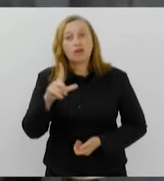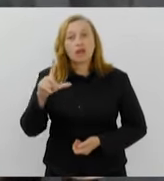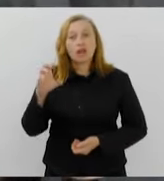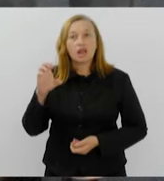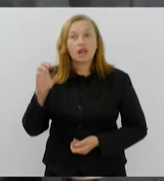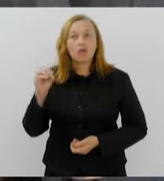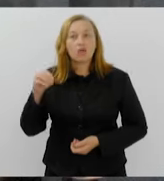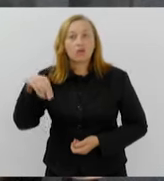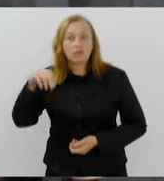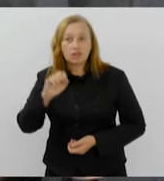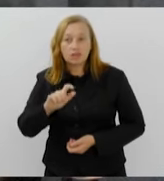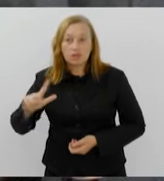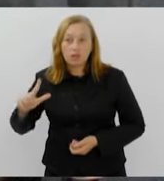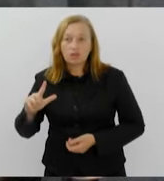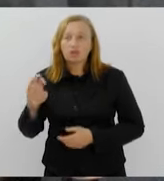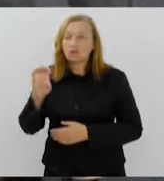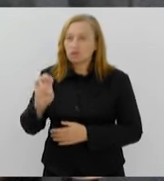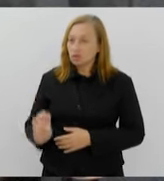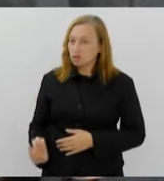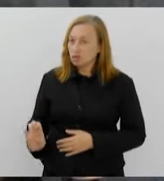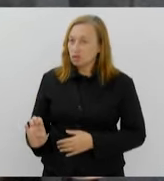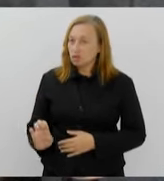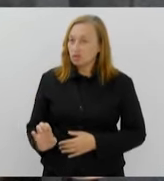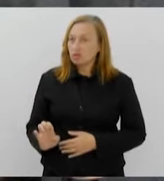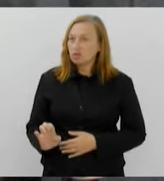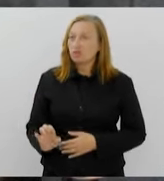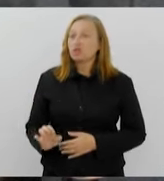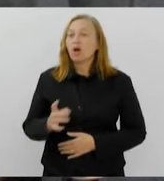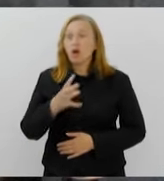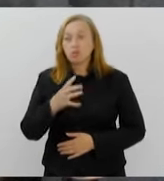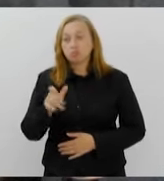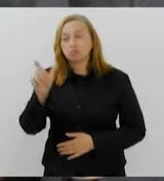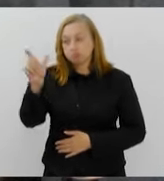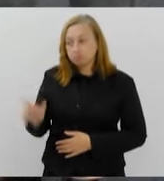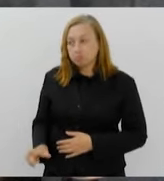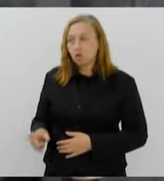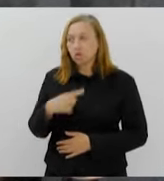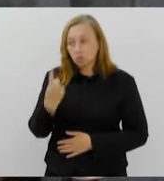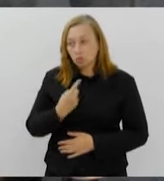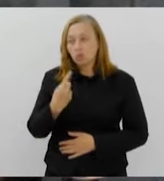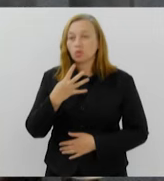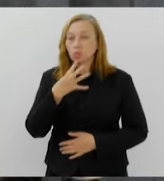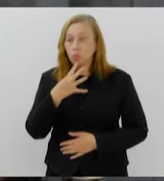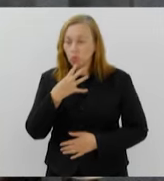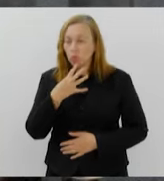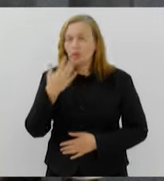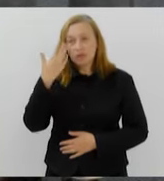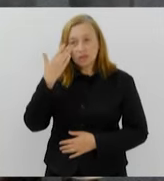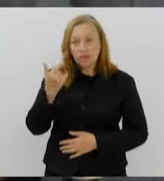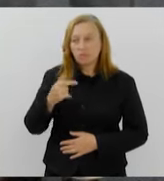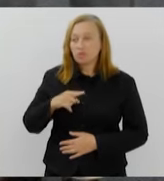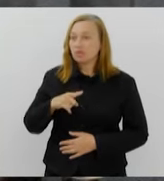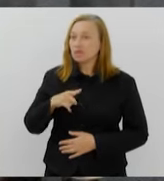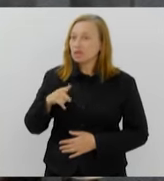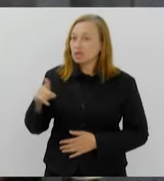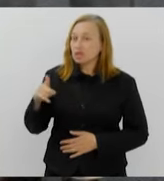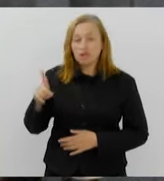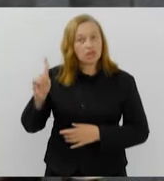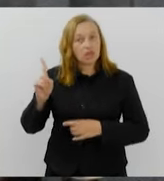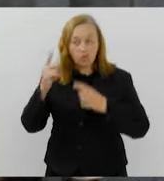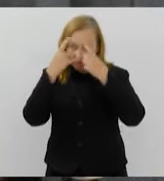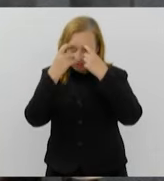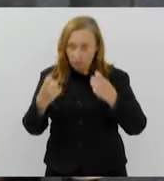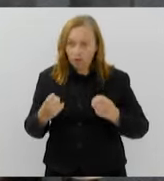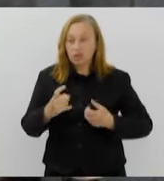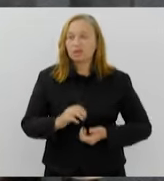de esquerda que é uma figura política Que nós conhecemos sabemos que não tem conduta política violenta